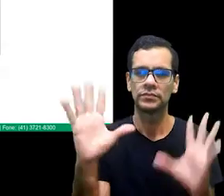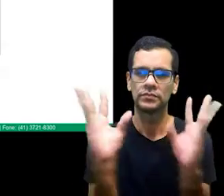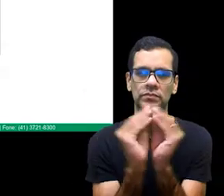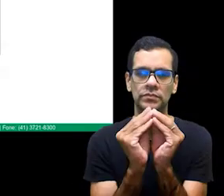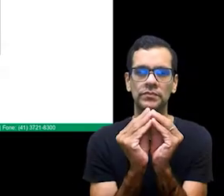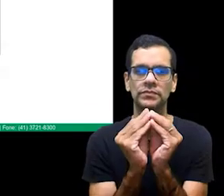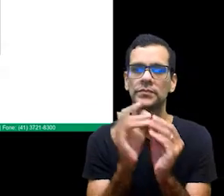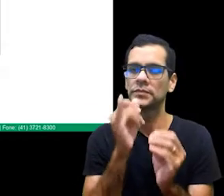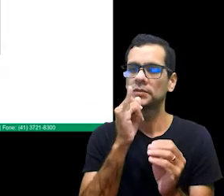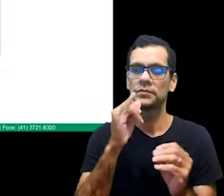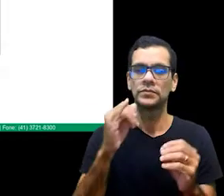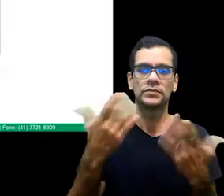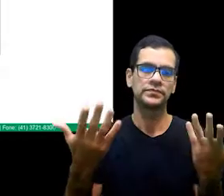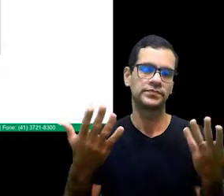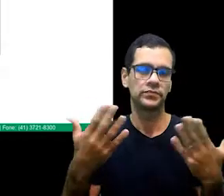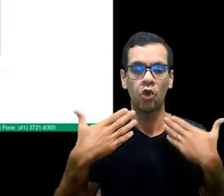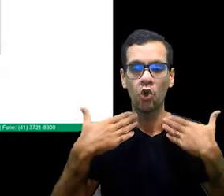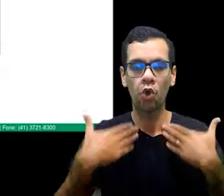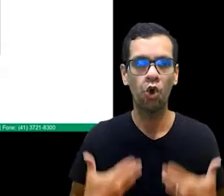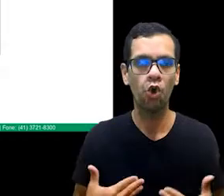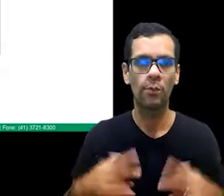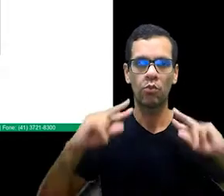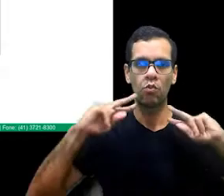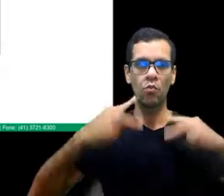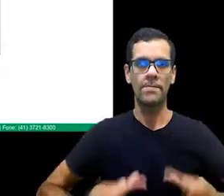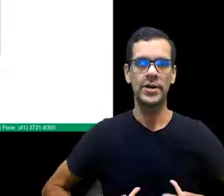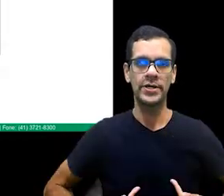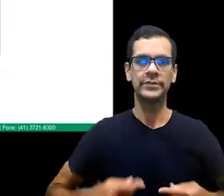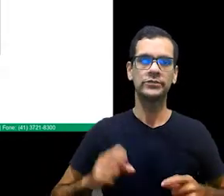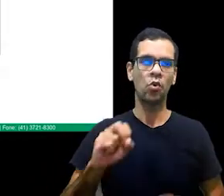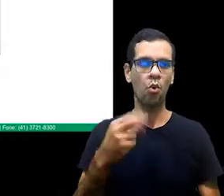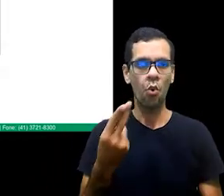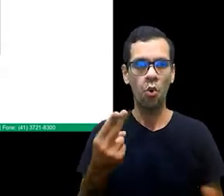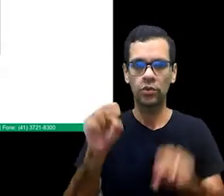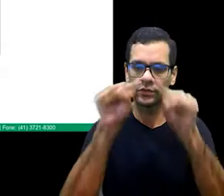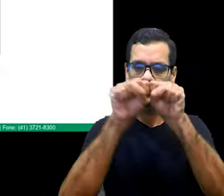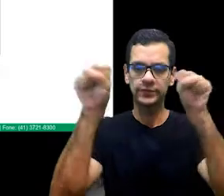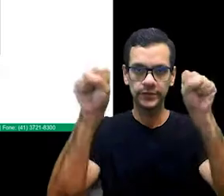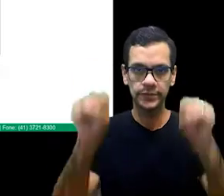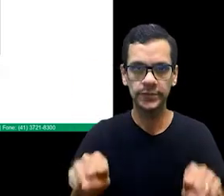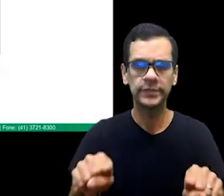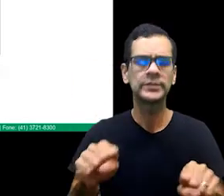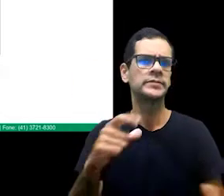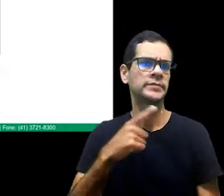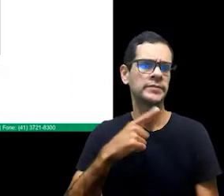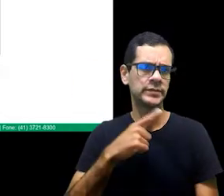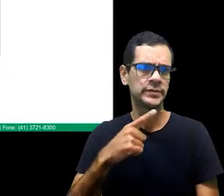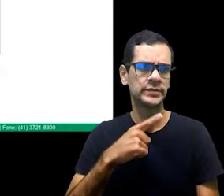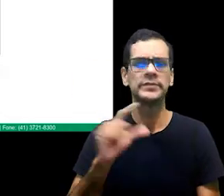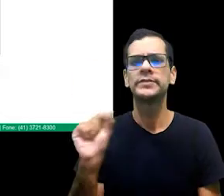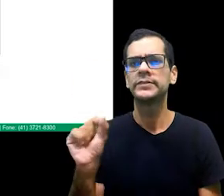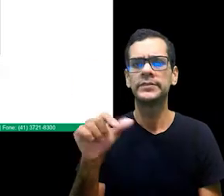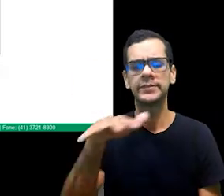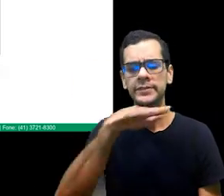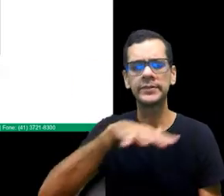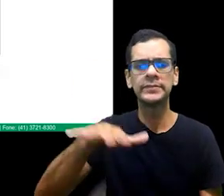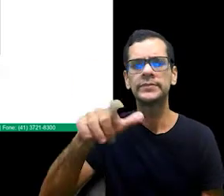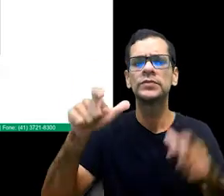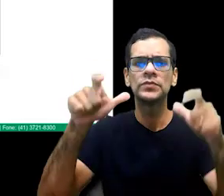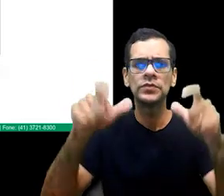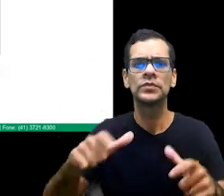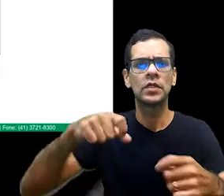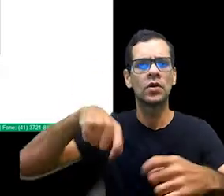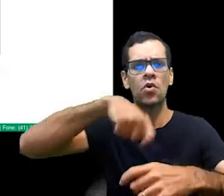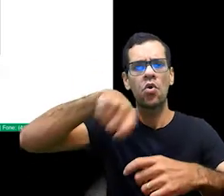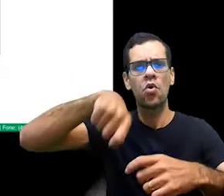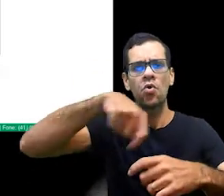discussão. Veja, quando falamos do corpo humano ou do sistema considerado como sendo o ambiente interno